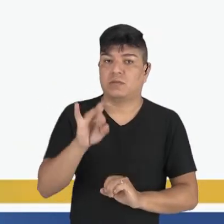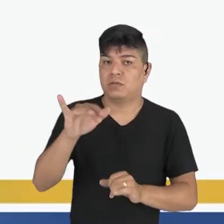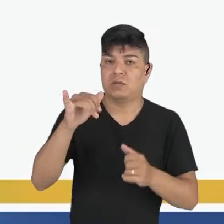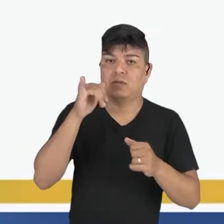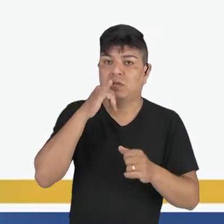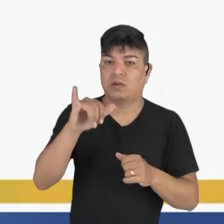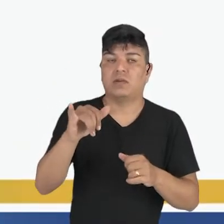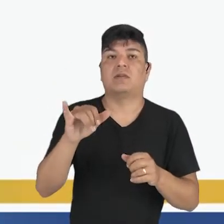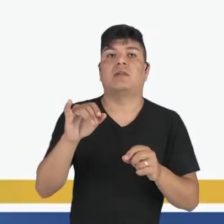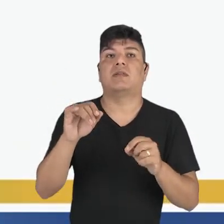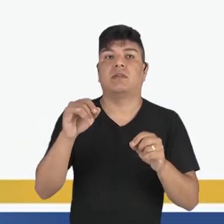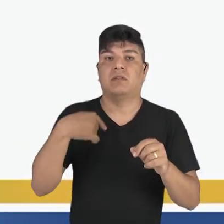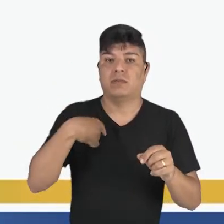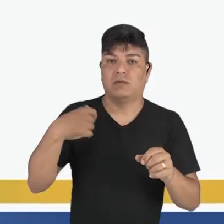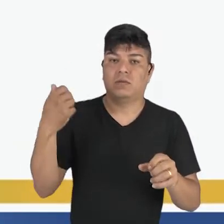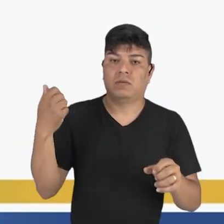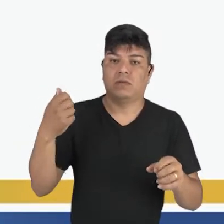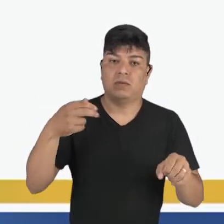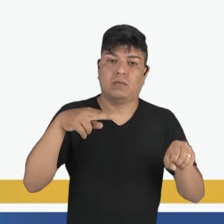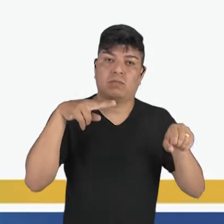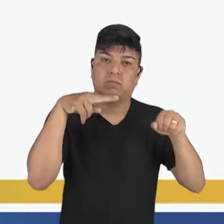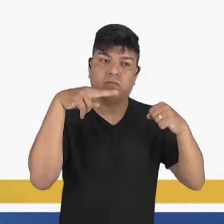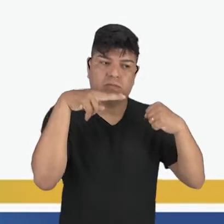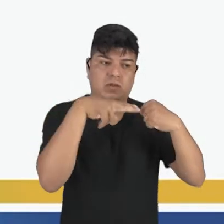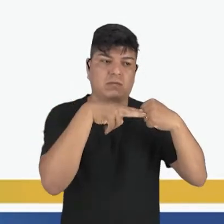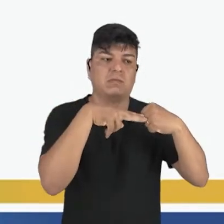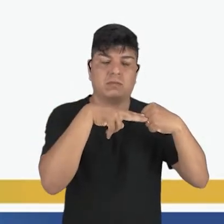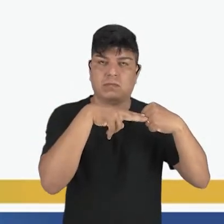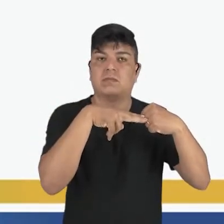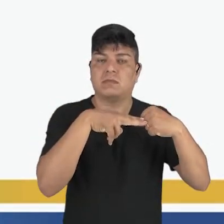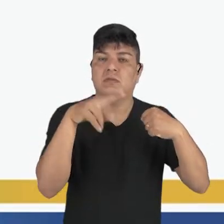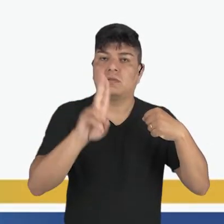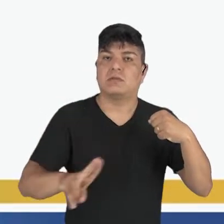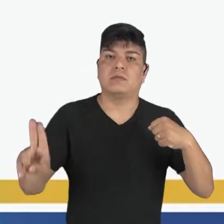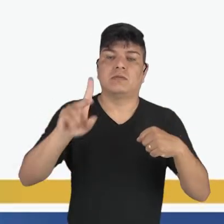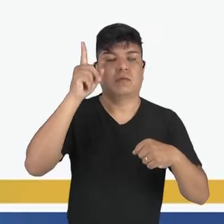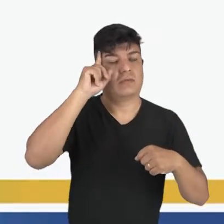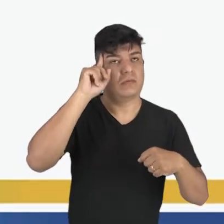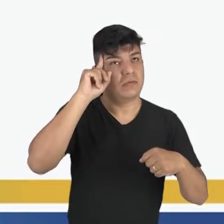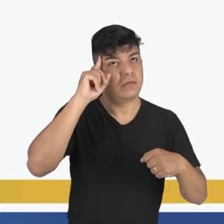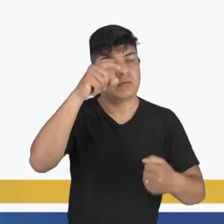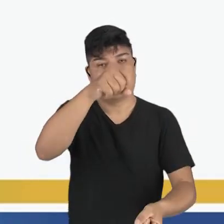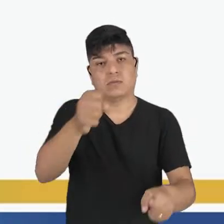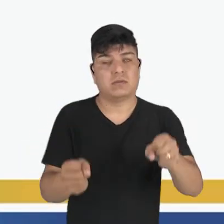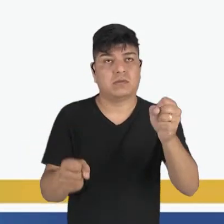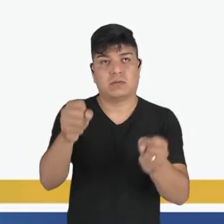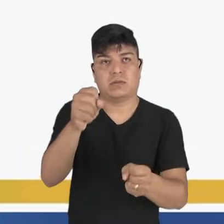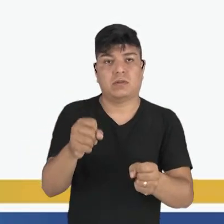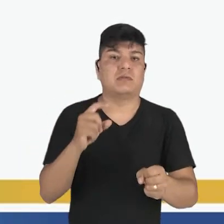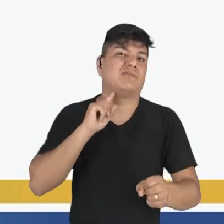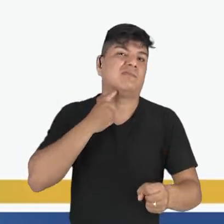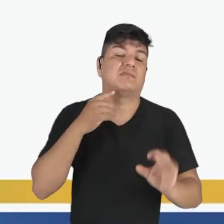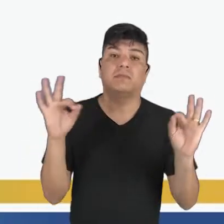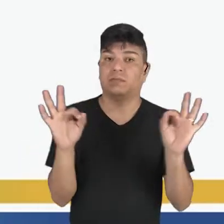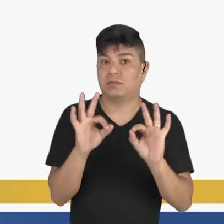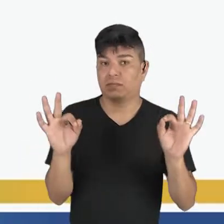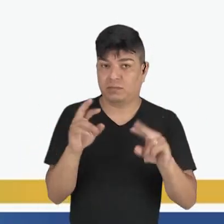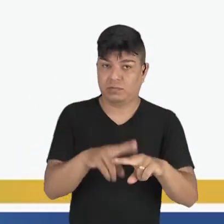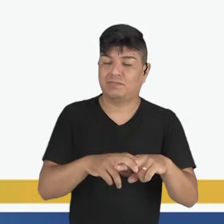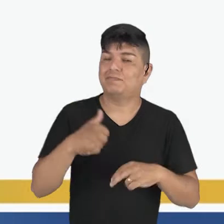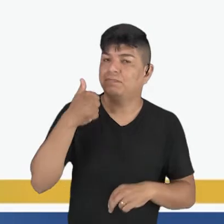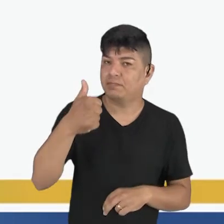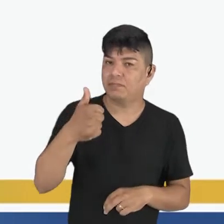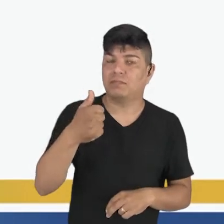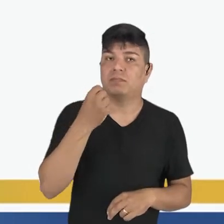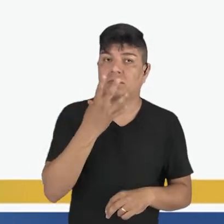movido à eletricidade, então você carrega, né, e você consegue utilizar no cotidiano. É um automóvel que não emite poluição, então esse é um ponto